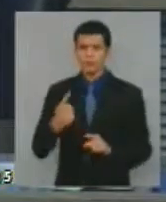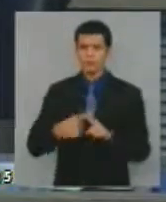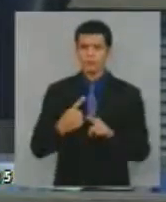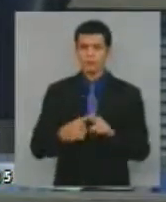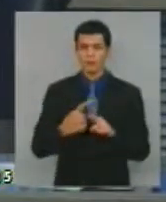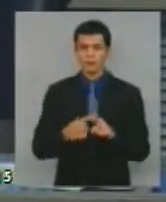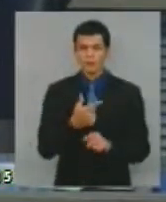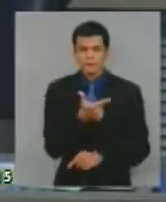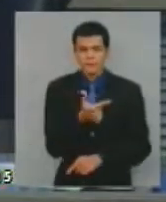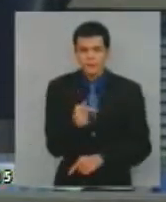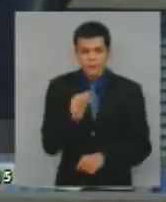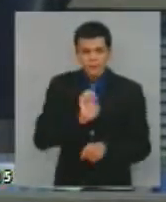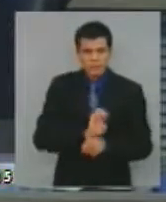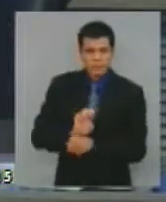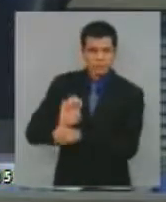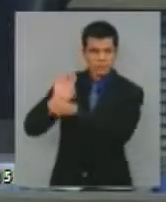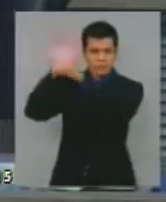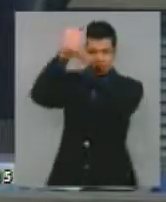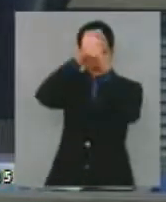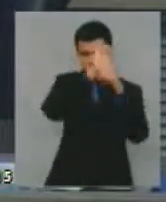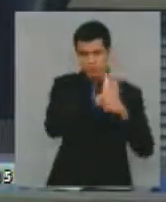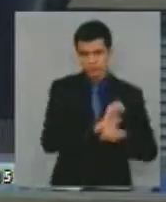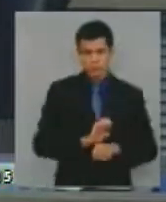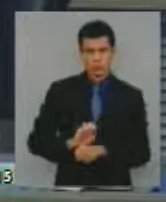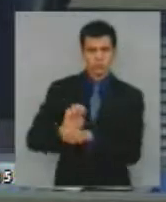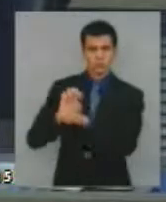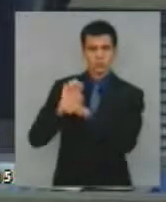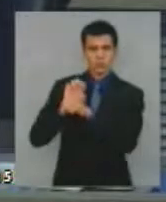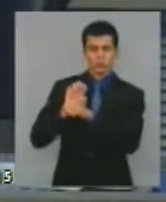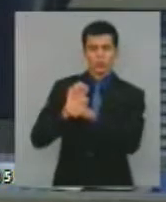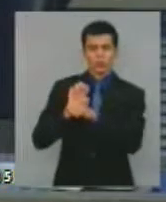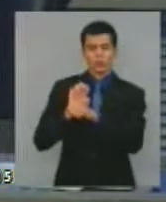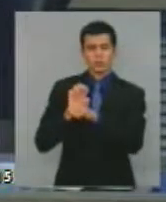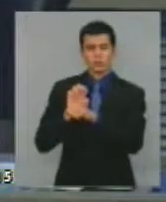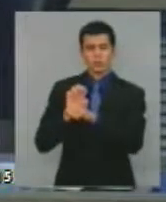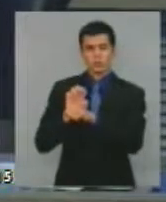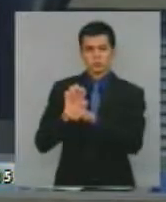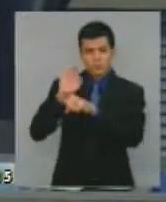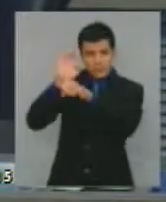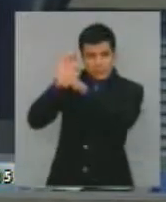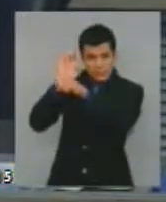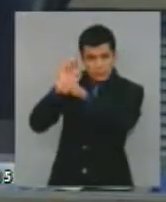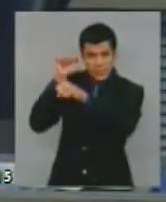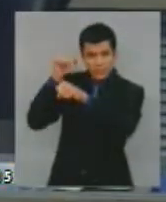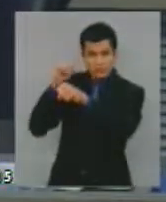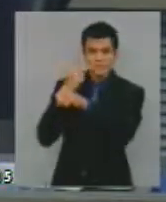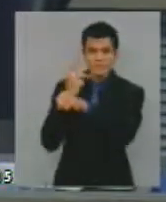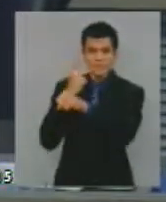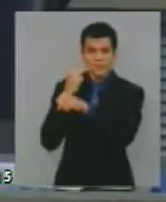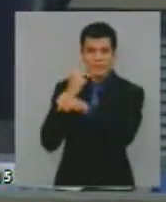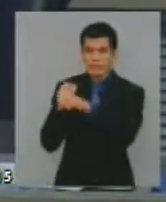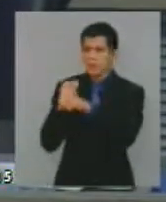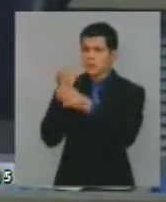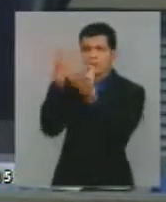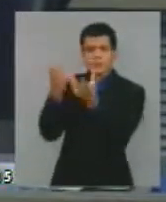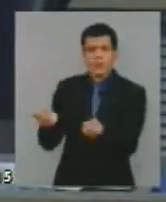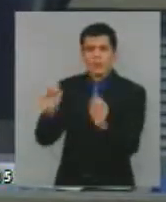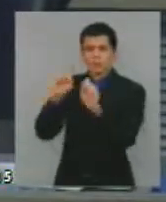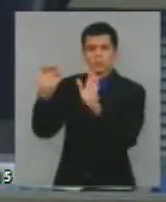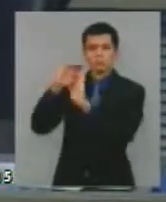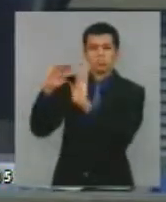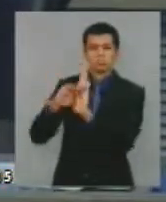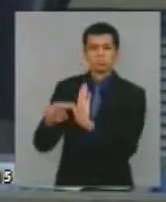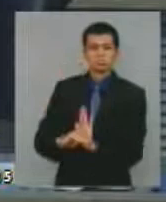eram poucos estados que tinham atribuído ao Programa de Proteção PPCAM. o PPCAM, dos adolescentes ameaçados